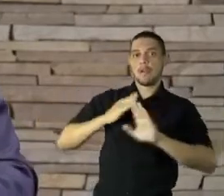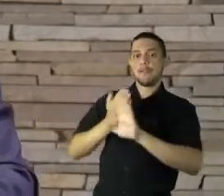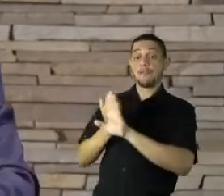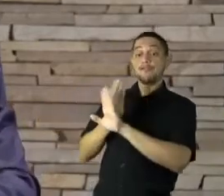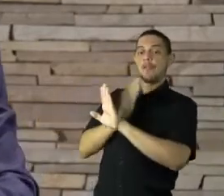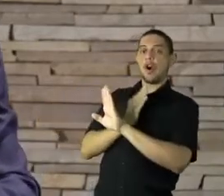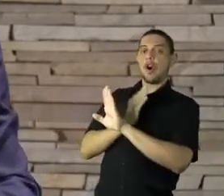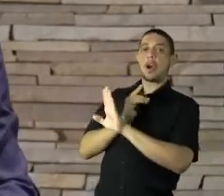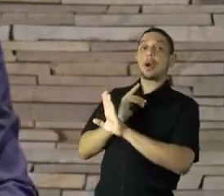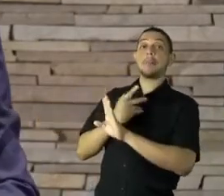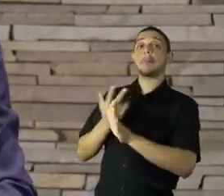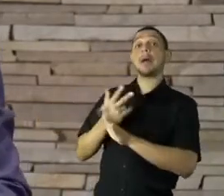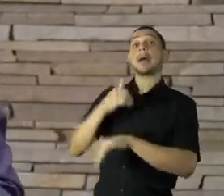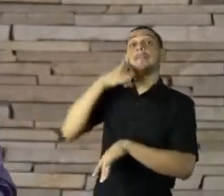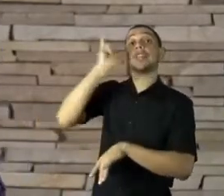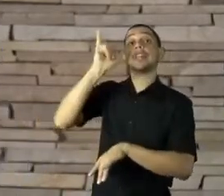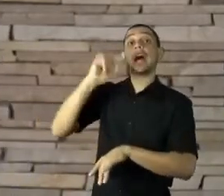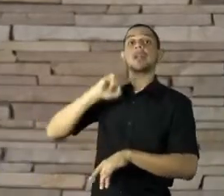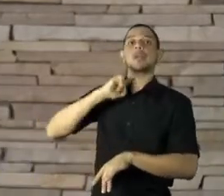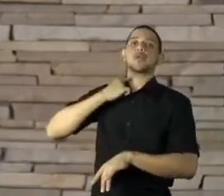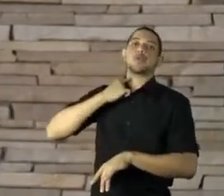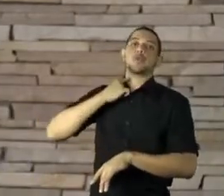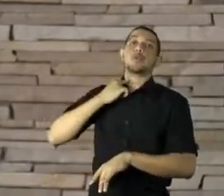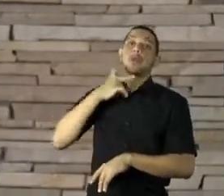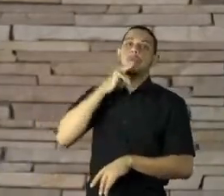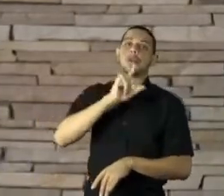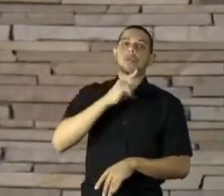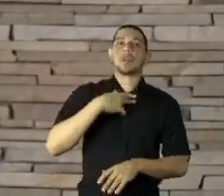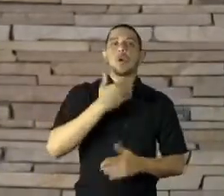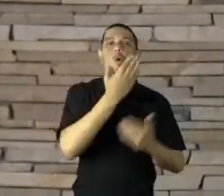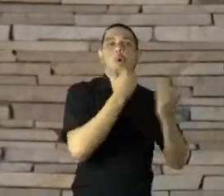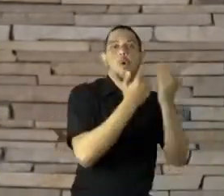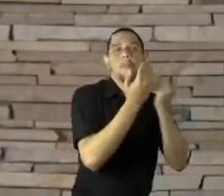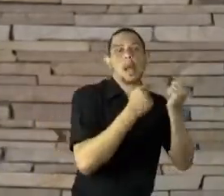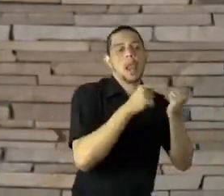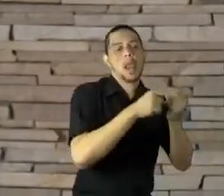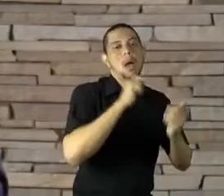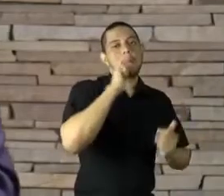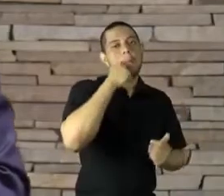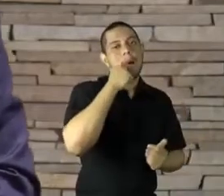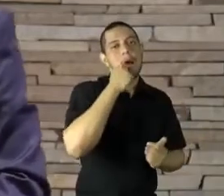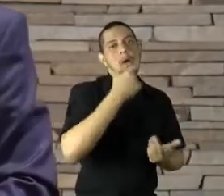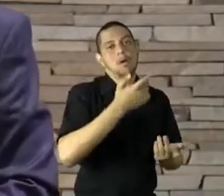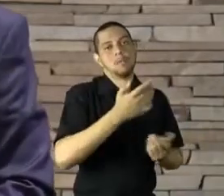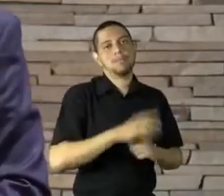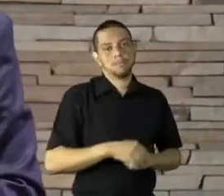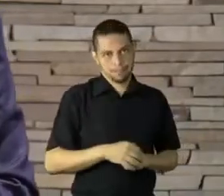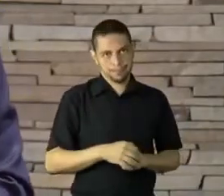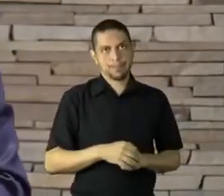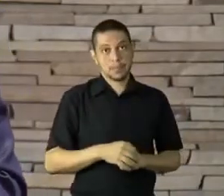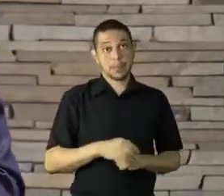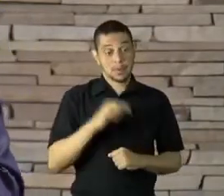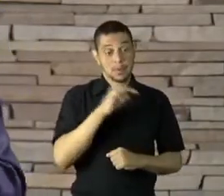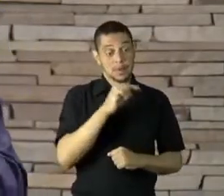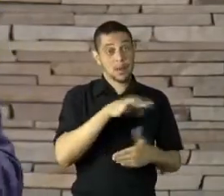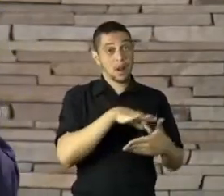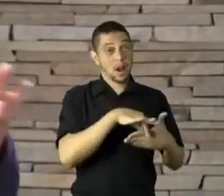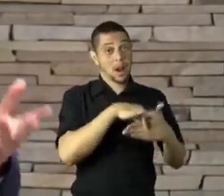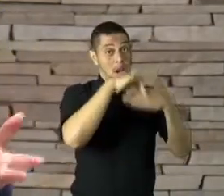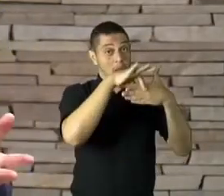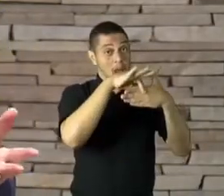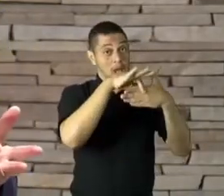comer a Páscoa esse eles aqui se refere aos líderes